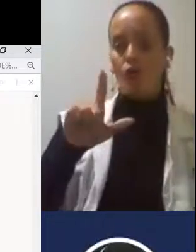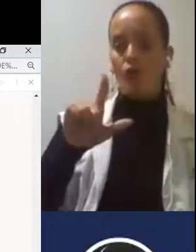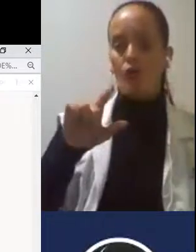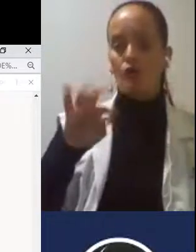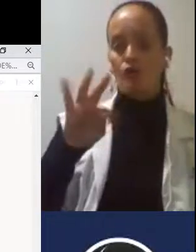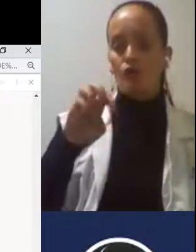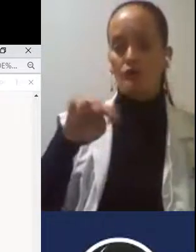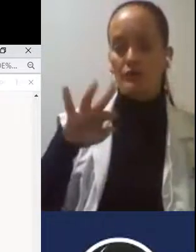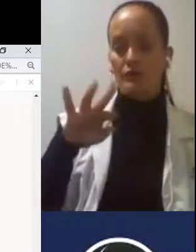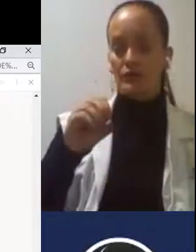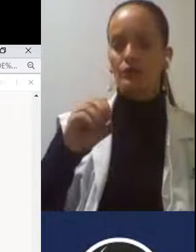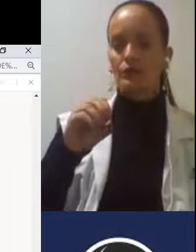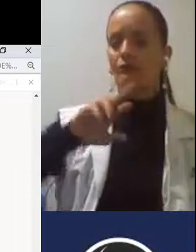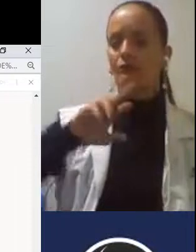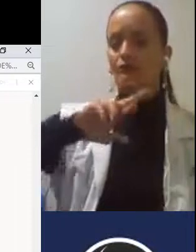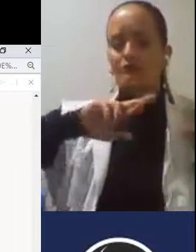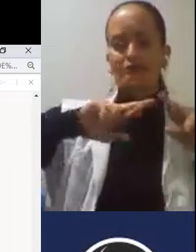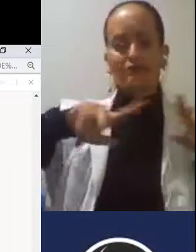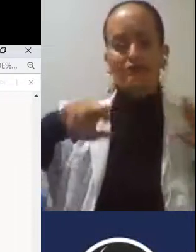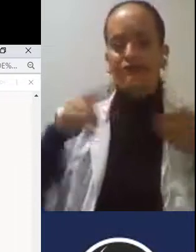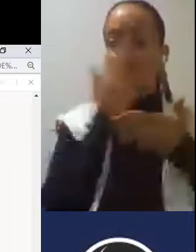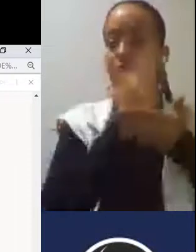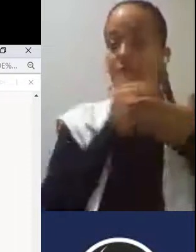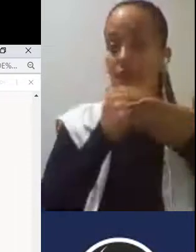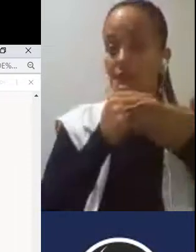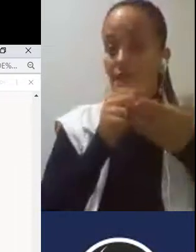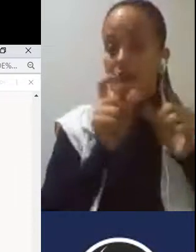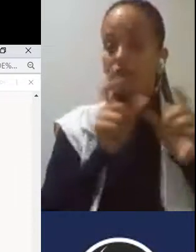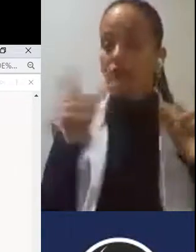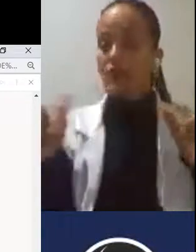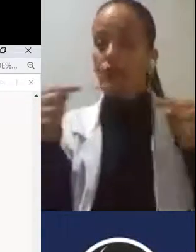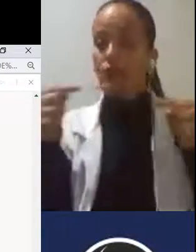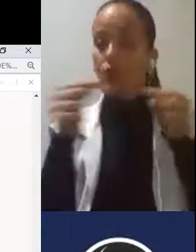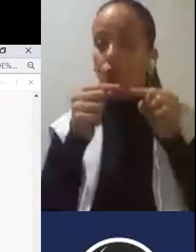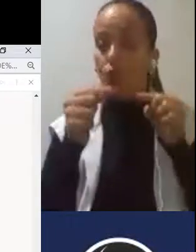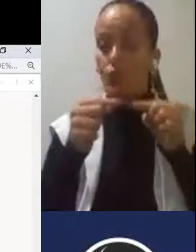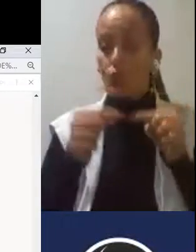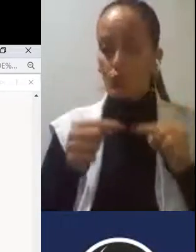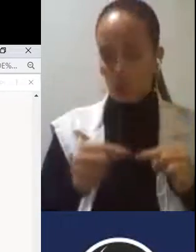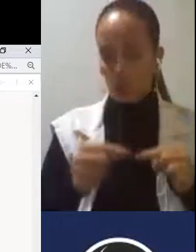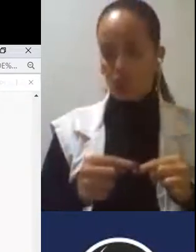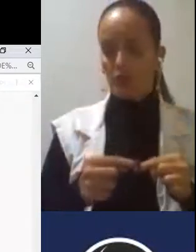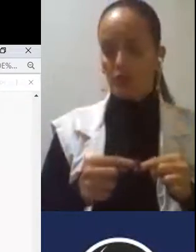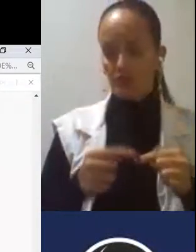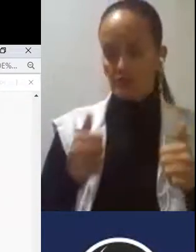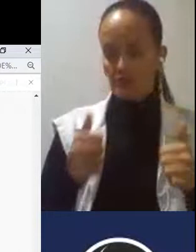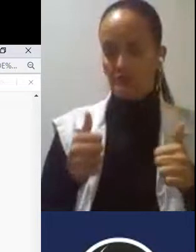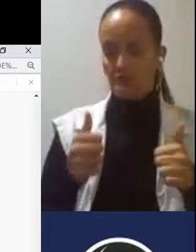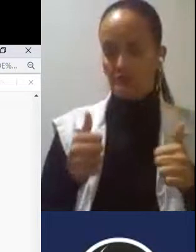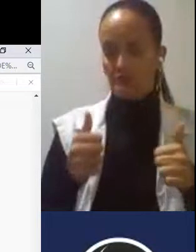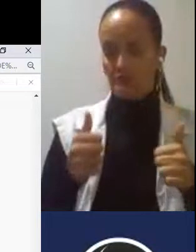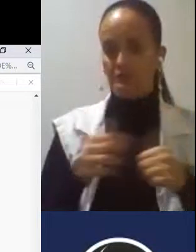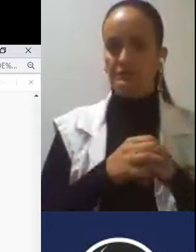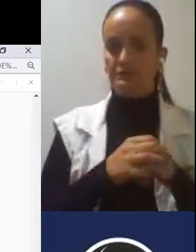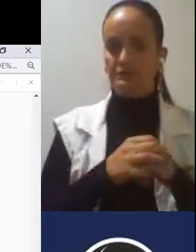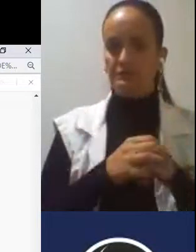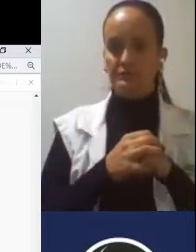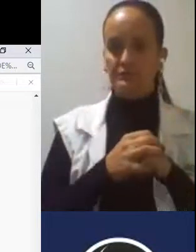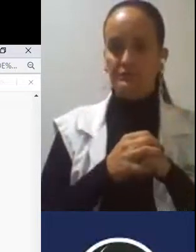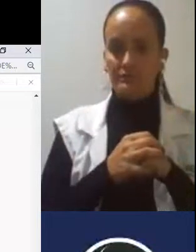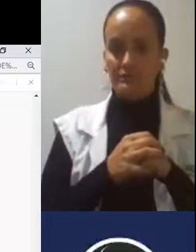representar o amperímetro, certo? Então, aqui no caso, a gente tem um amperímetro, que tem um amperímetro. Tem vários exemplos aí, ó,